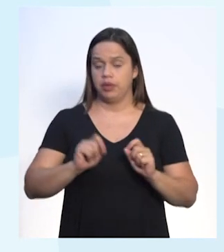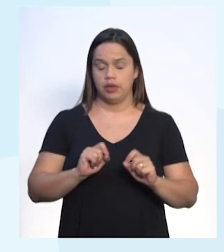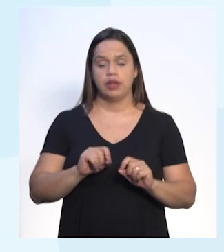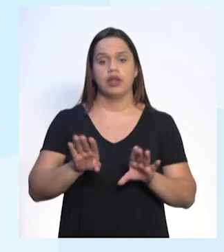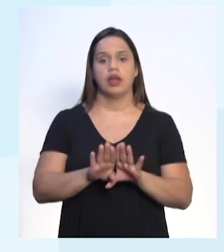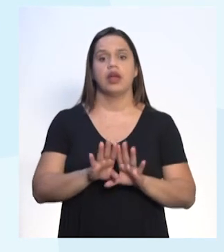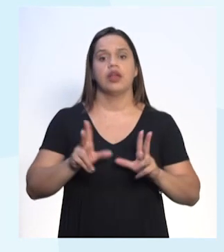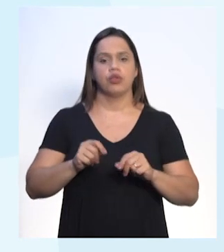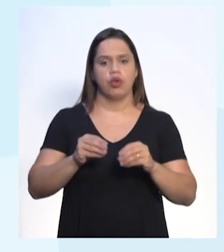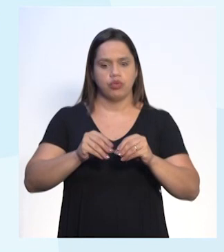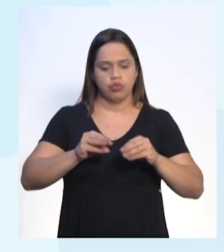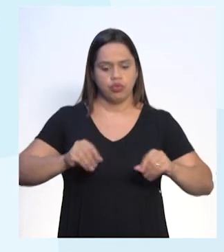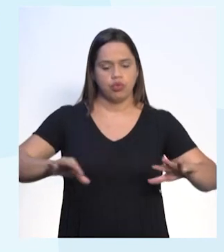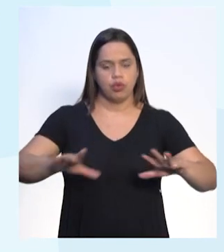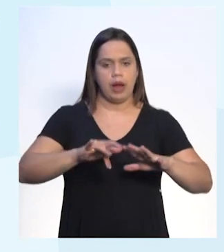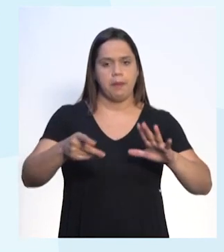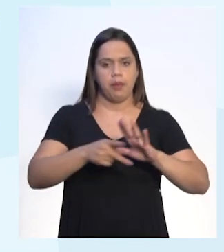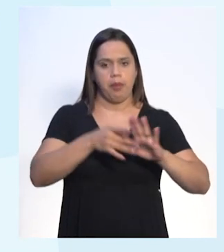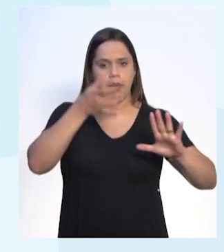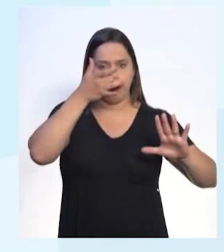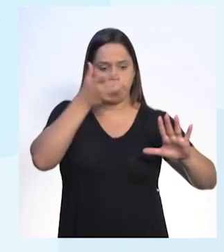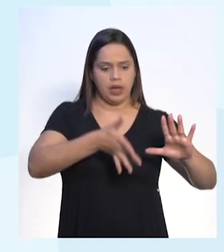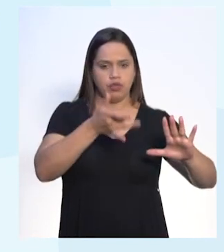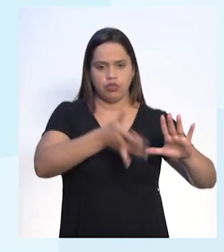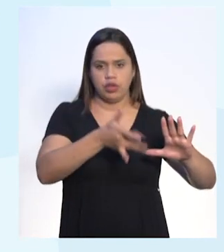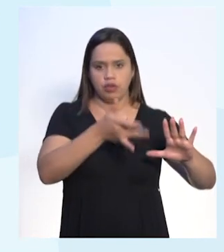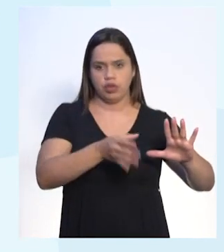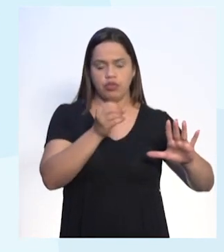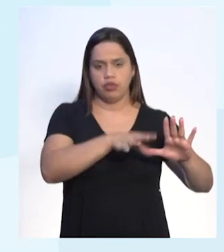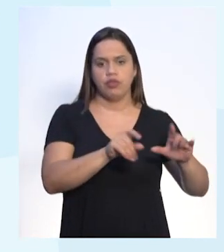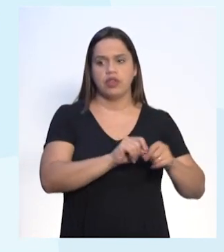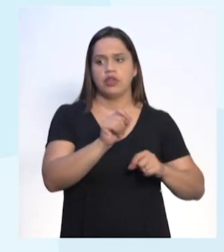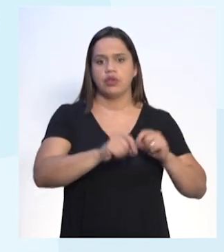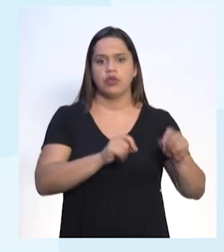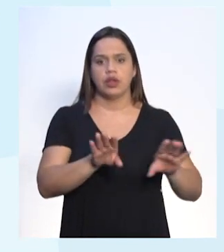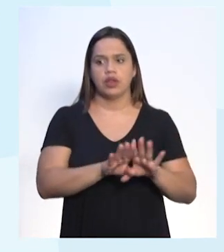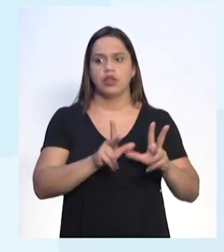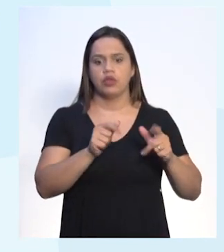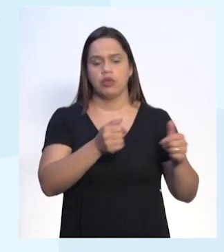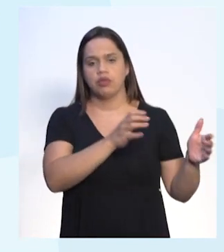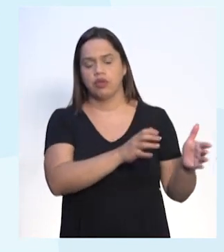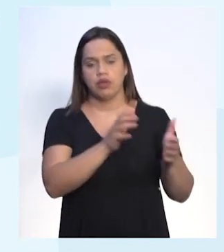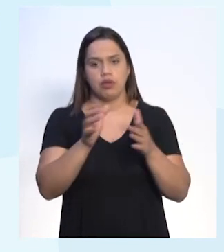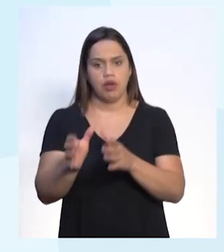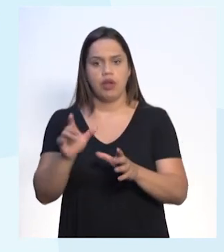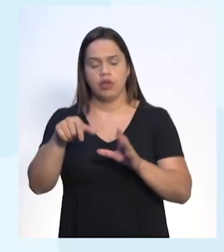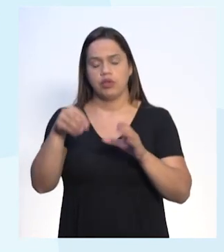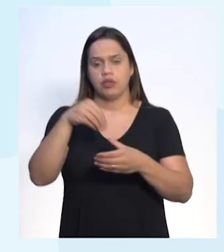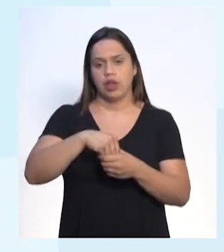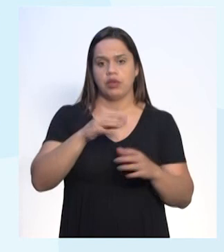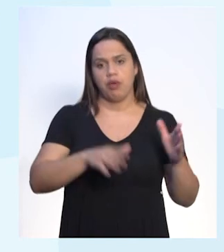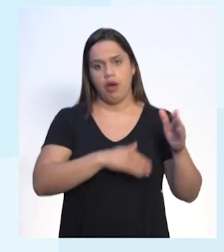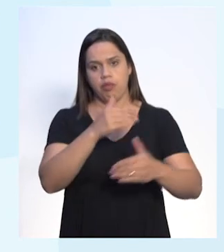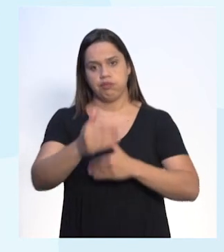útil dos aterros sanitários, desviando esses resíduos que podem ser reinseridos na cadeia produtiva, como a gente viu na imagem